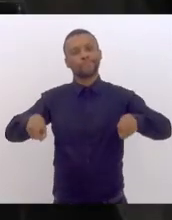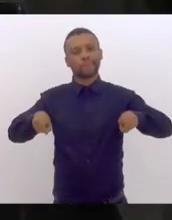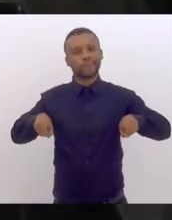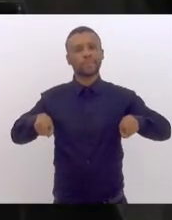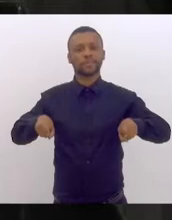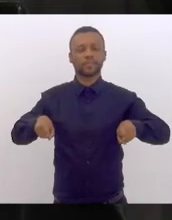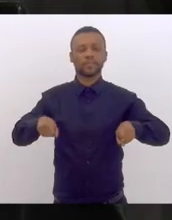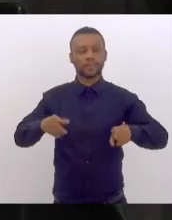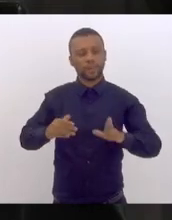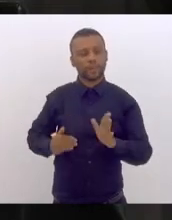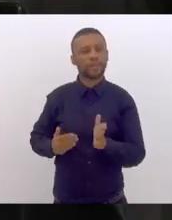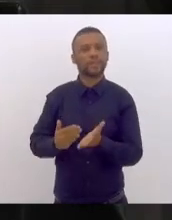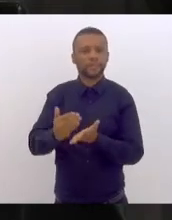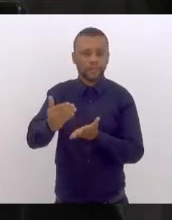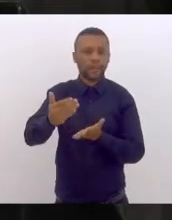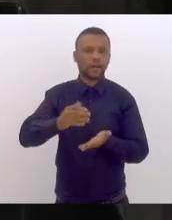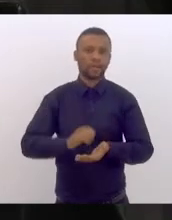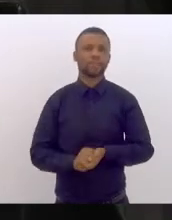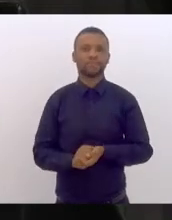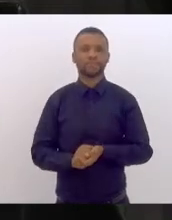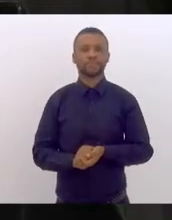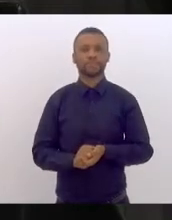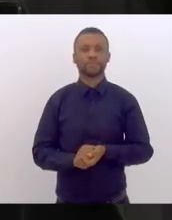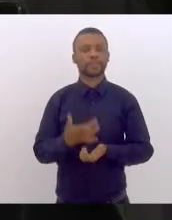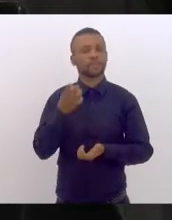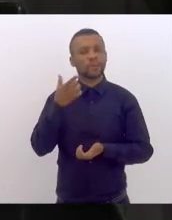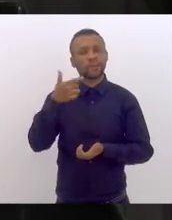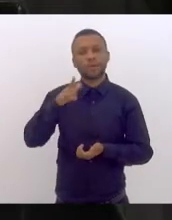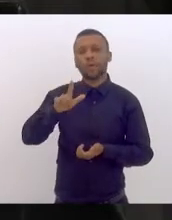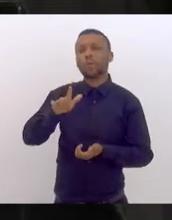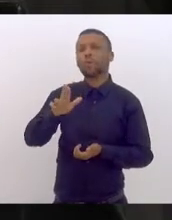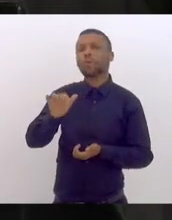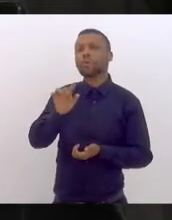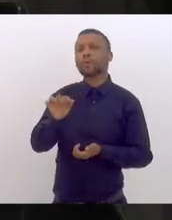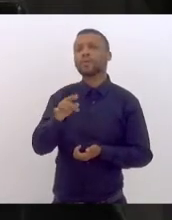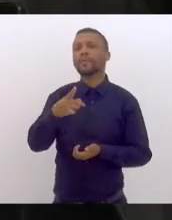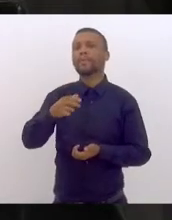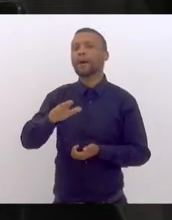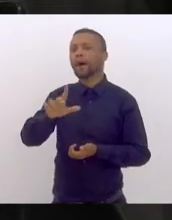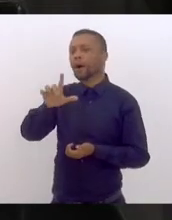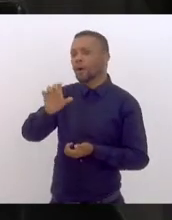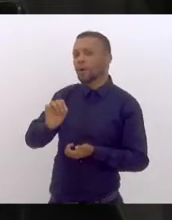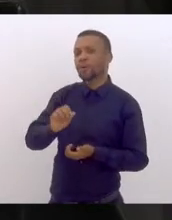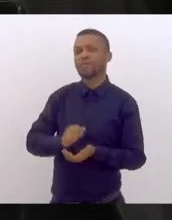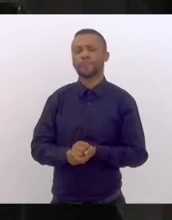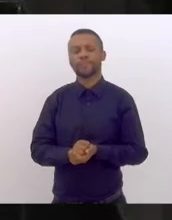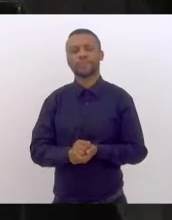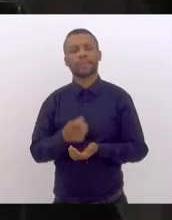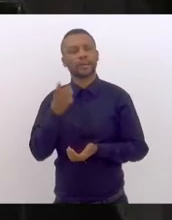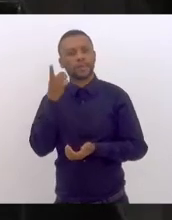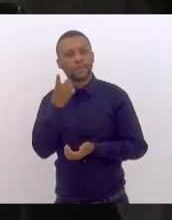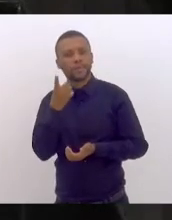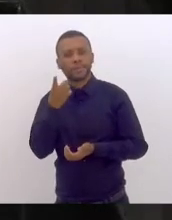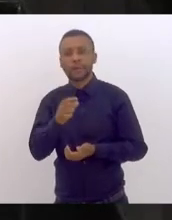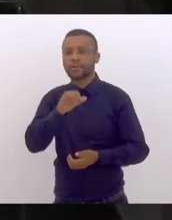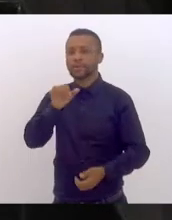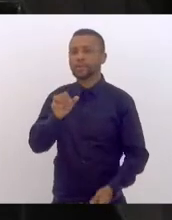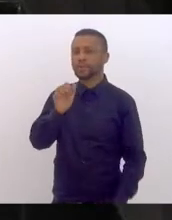Inicial Deputado Luiz Paulo sempre Deputado Jânio Mendes